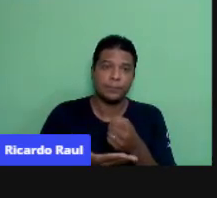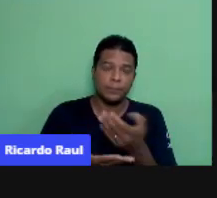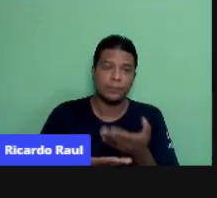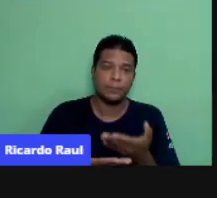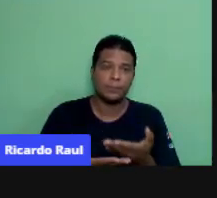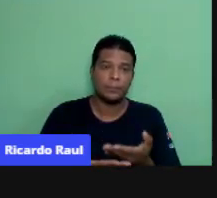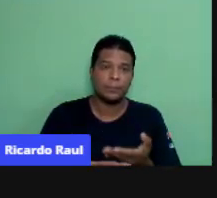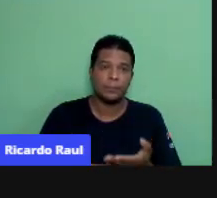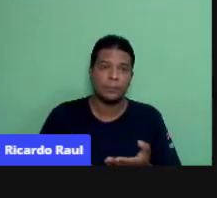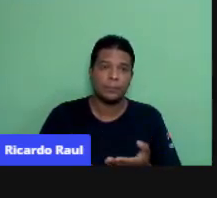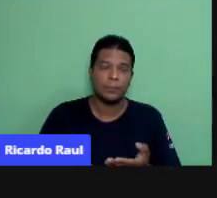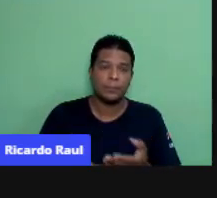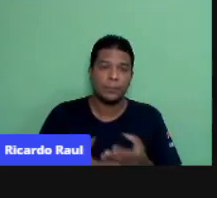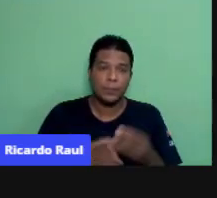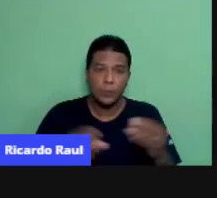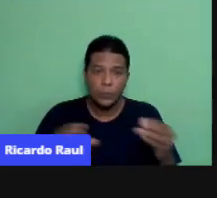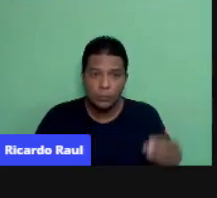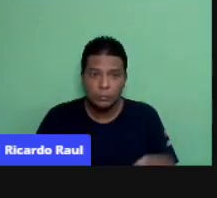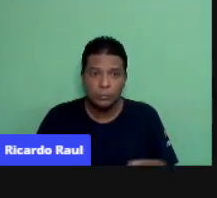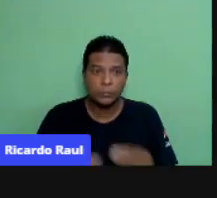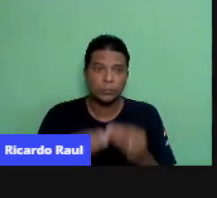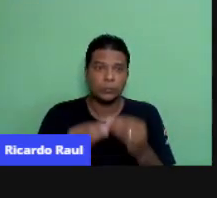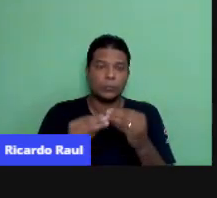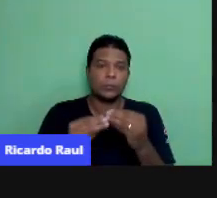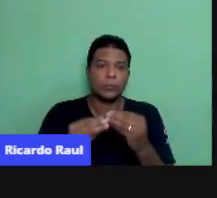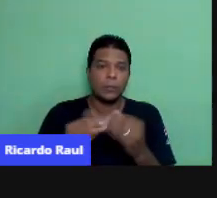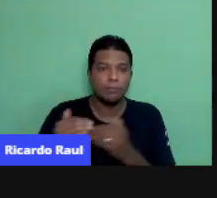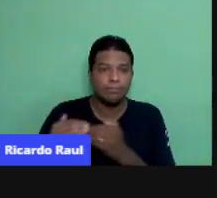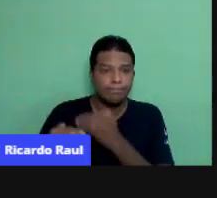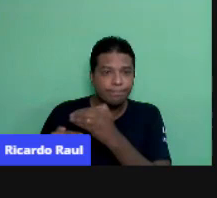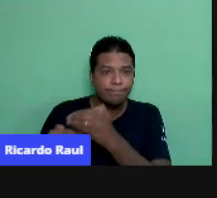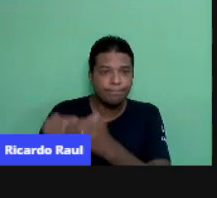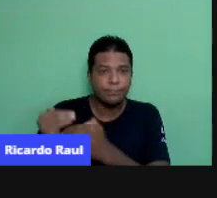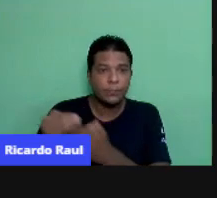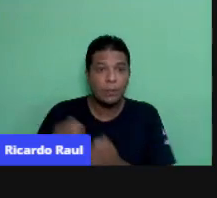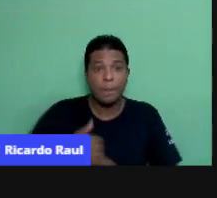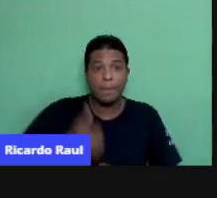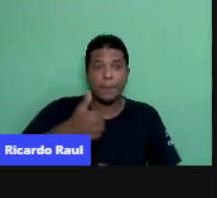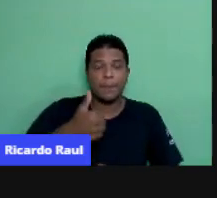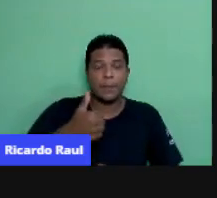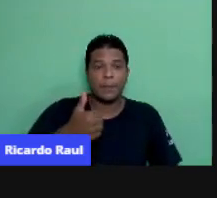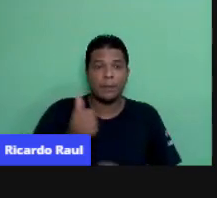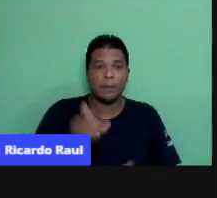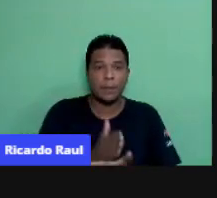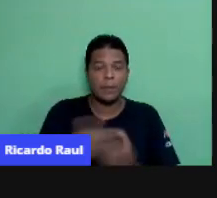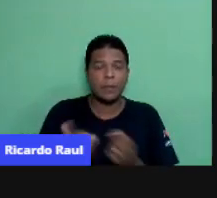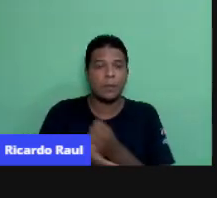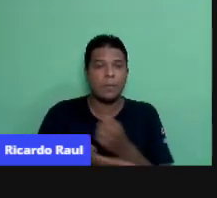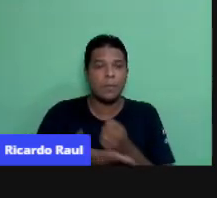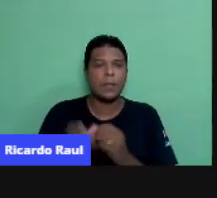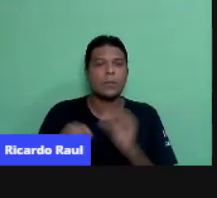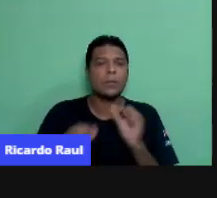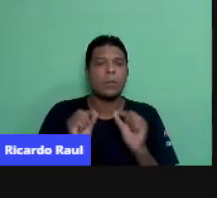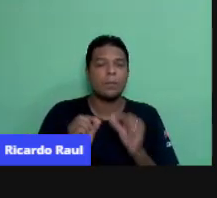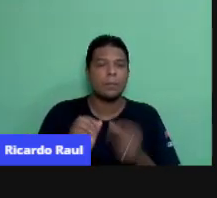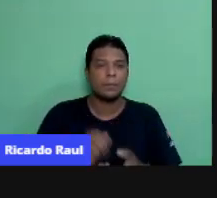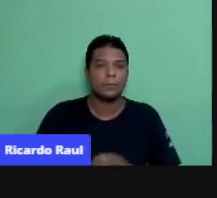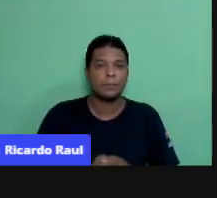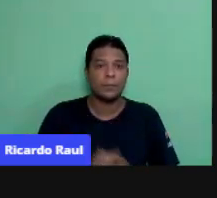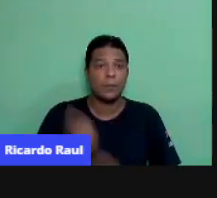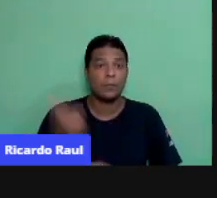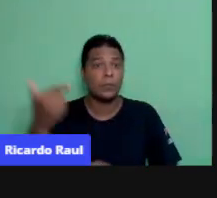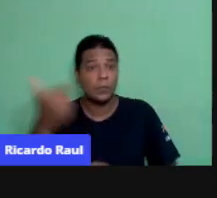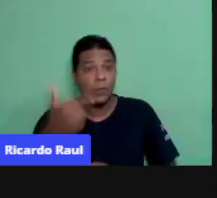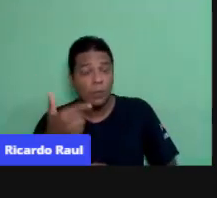também vinculado à progressão. Então, no primeiro caderno base, como é que estava? Agora vem o